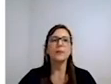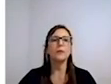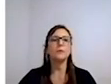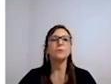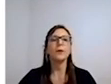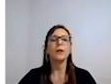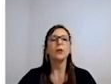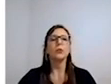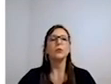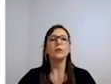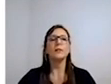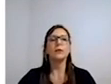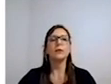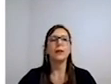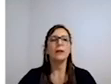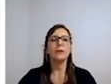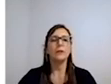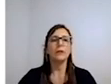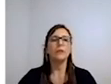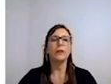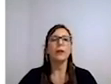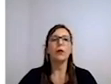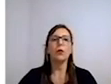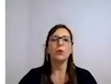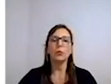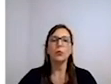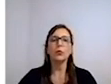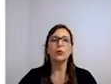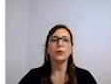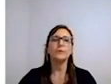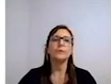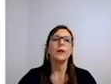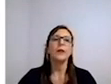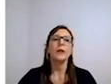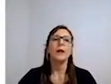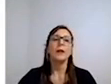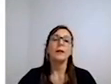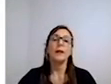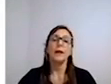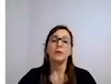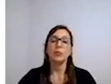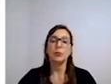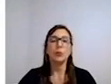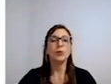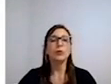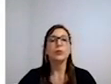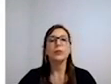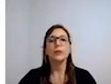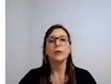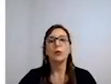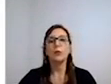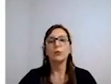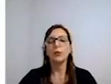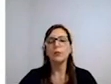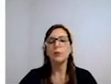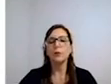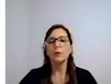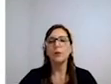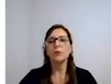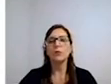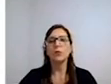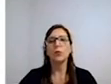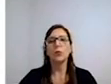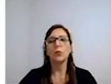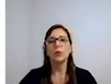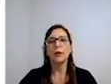visão. O terceiro nervo, ele é oculomotor. Ele é do tipo motor e ele controla os movimentos